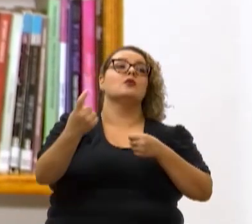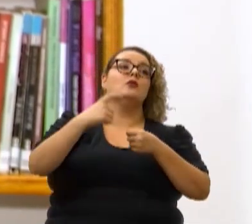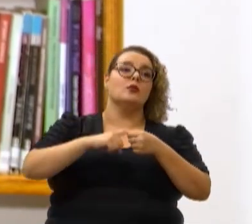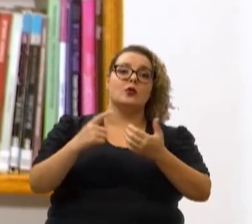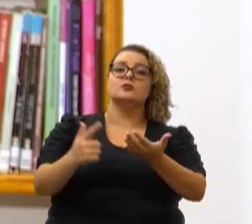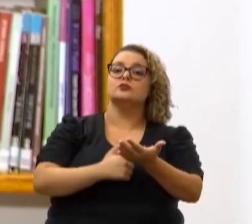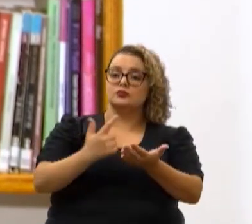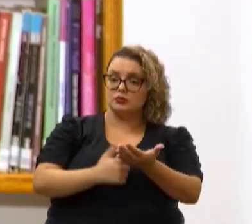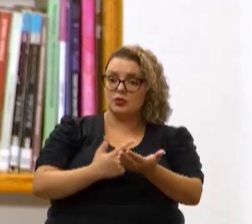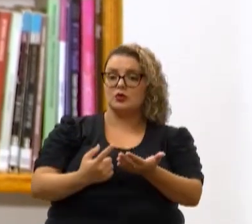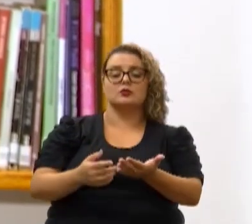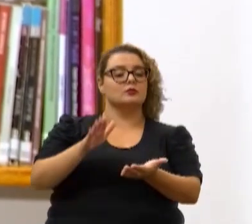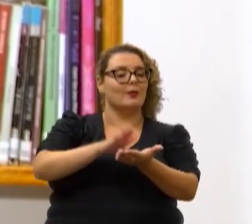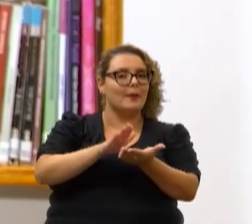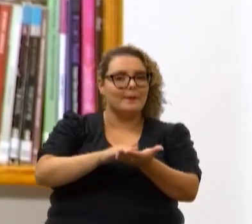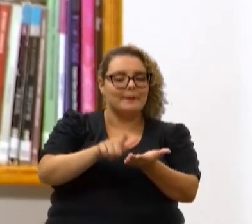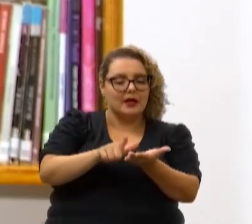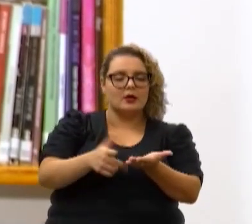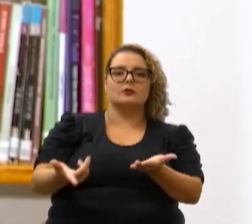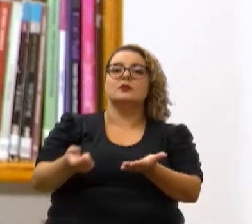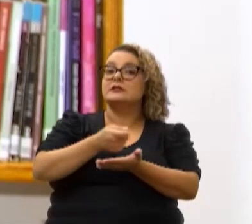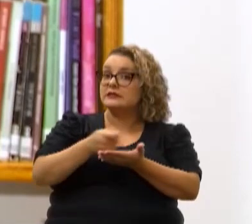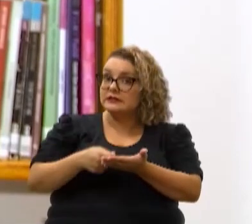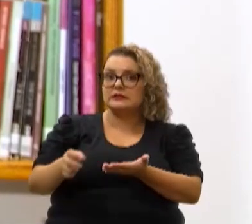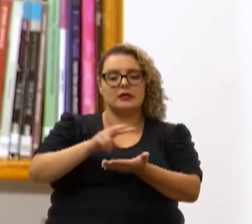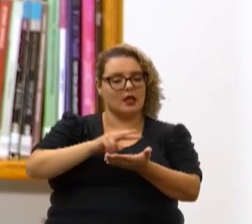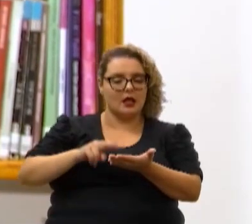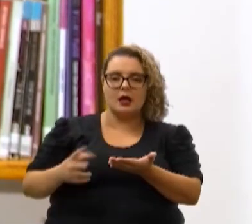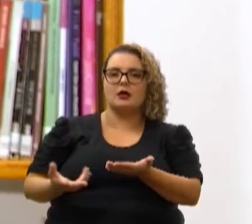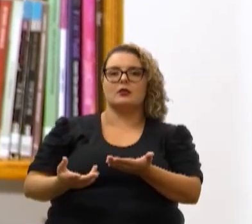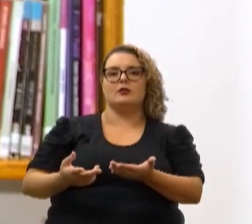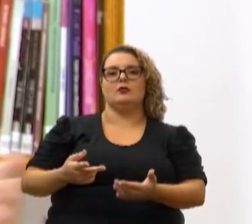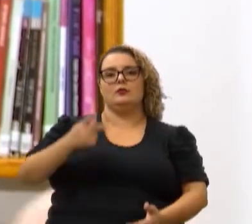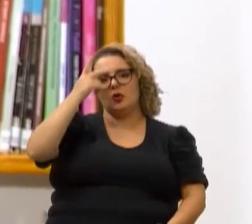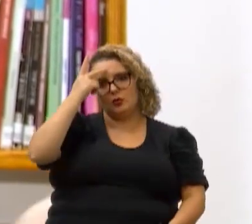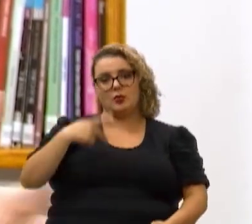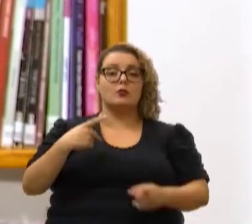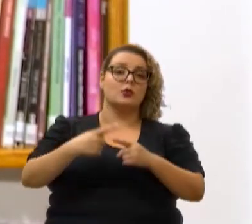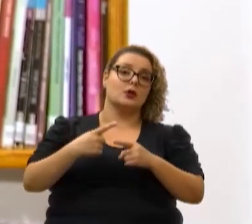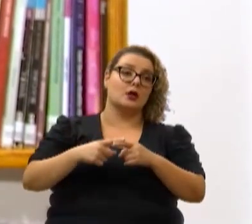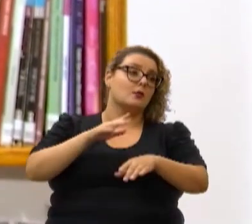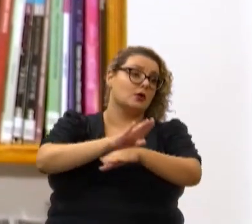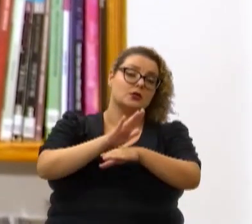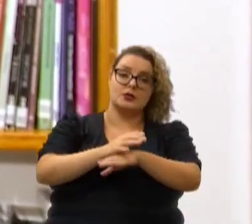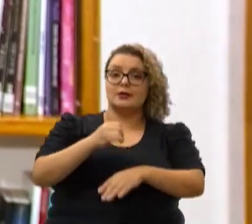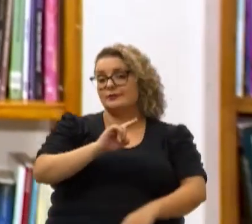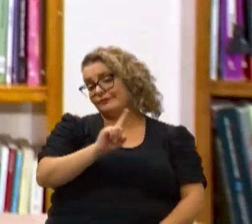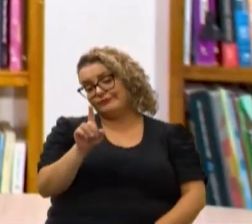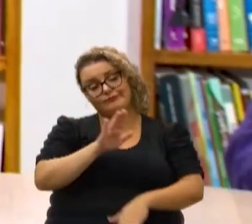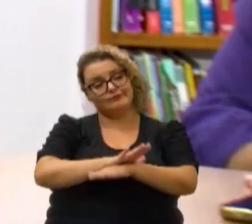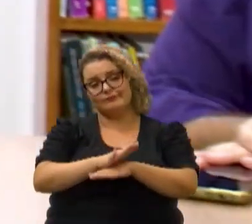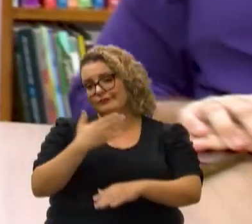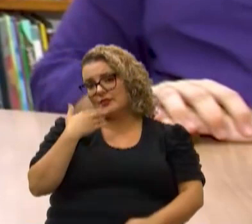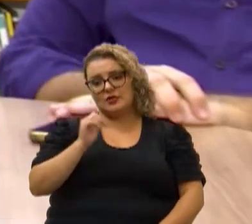físico, o caderno físico e escreva lendo por si só. porque é para ajudar, e se não for para ajudar, melhor